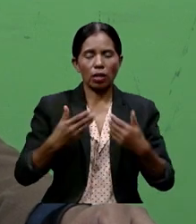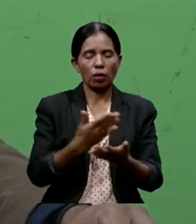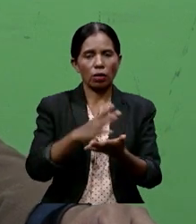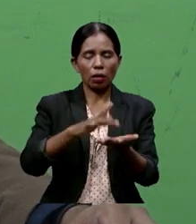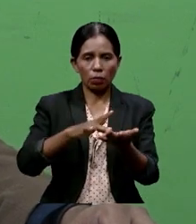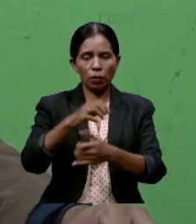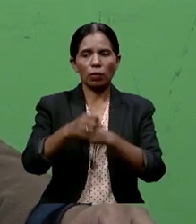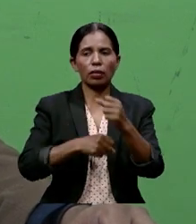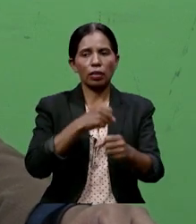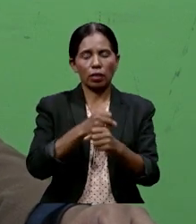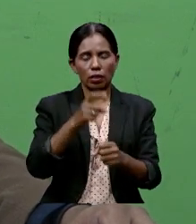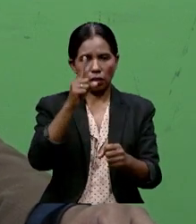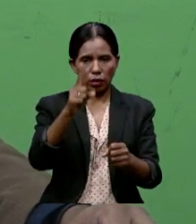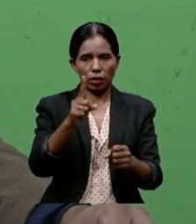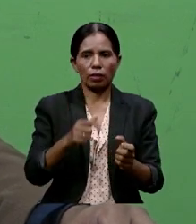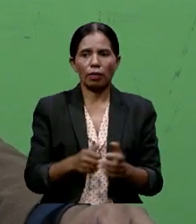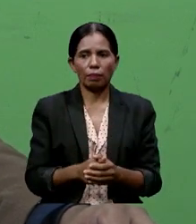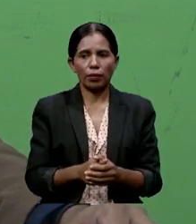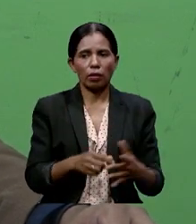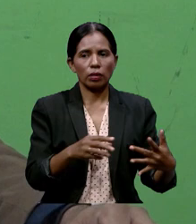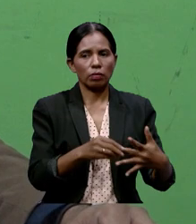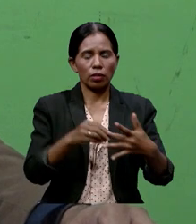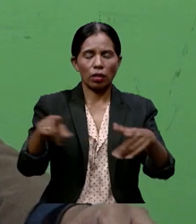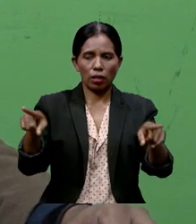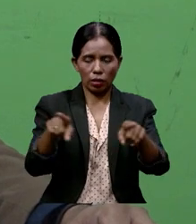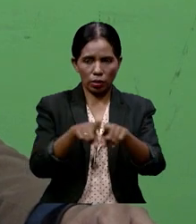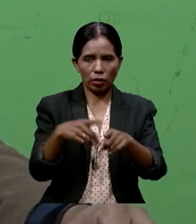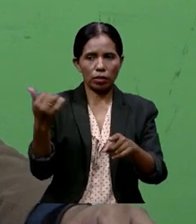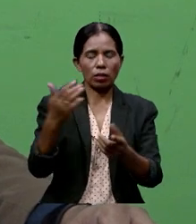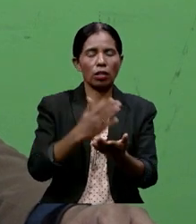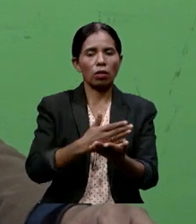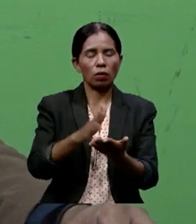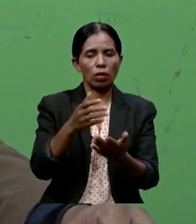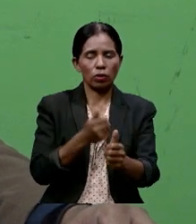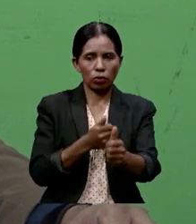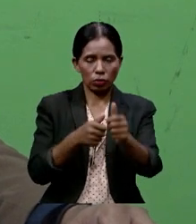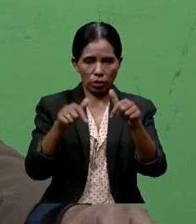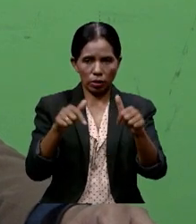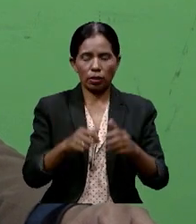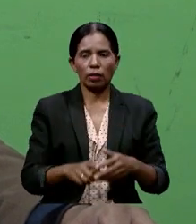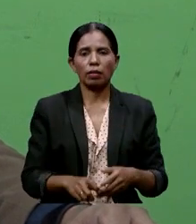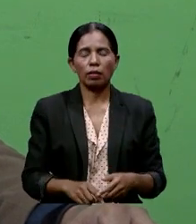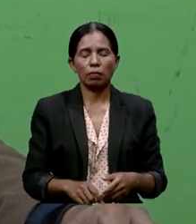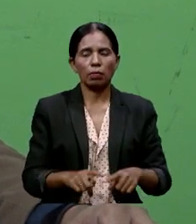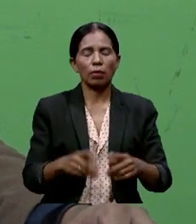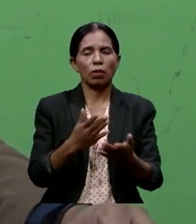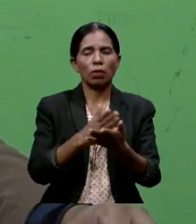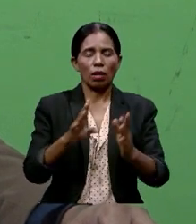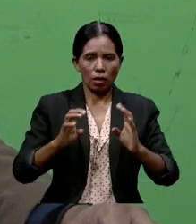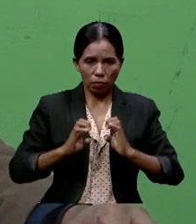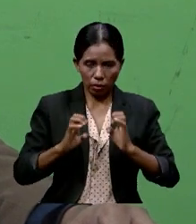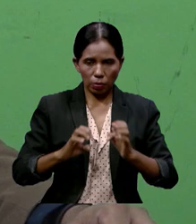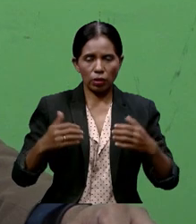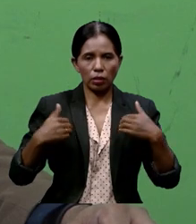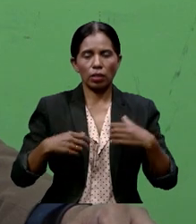anual, pedir quantificação ou especificação neve mesmo tama né, se irá compras tuir, né? Mas é compras de emergência, moço.